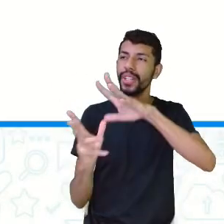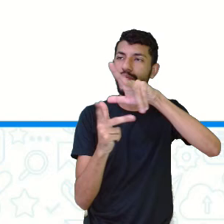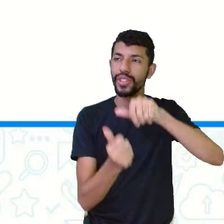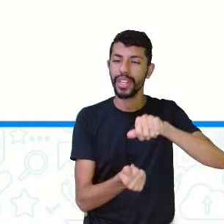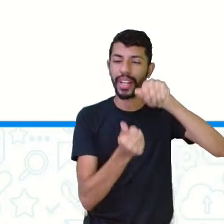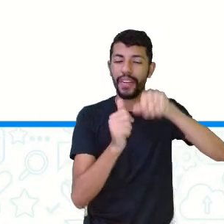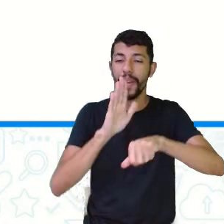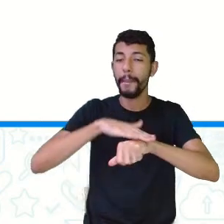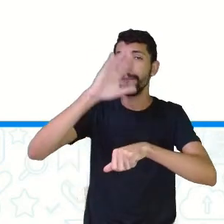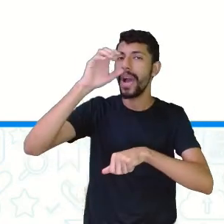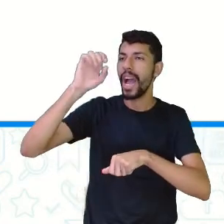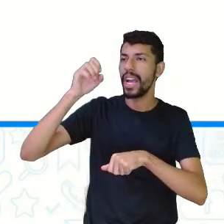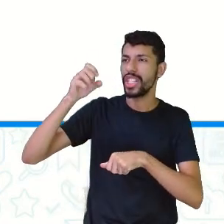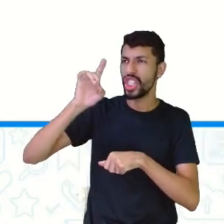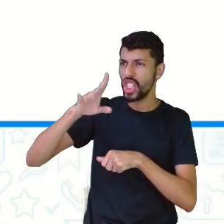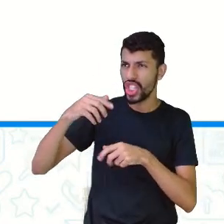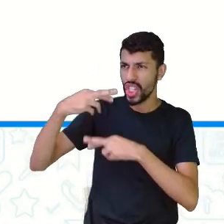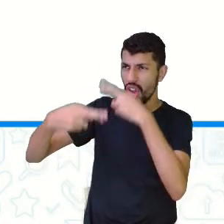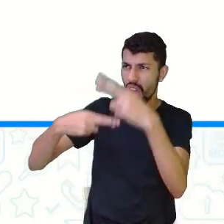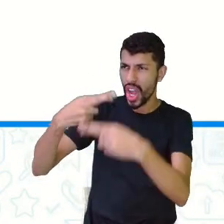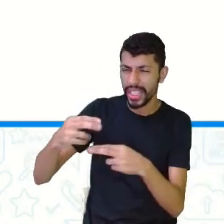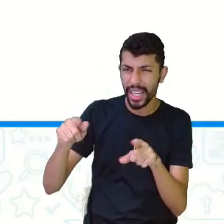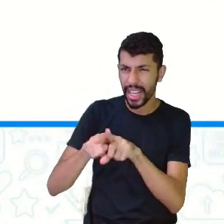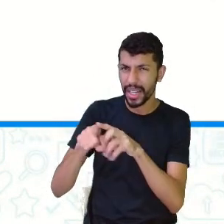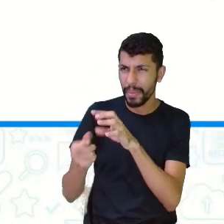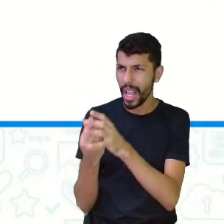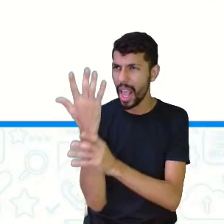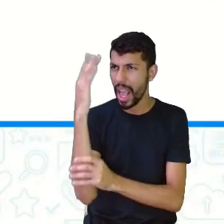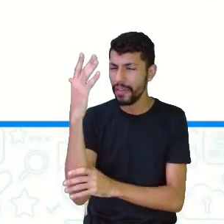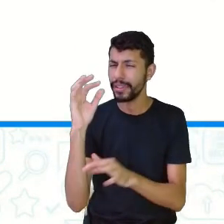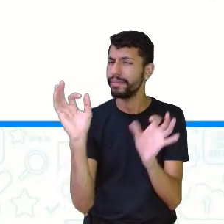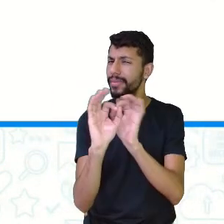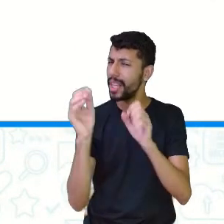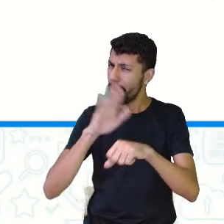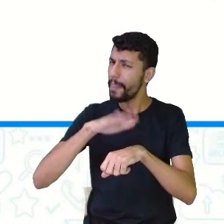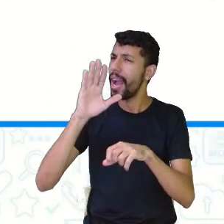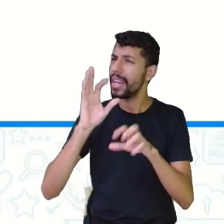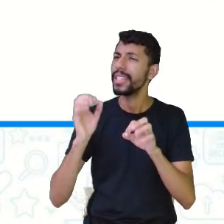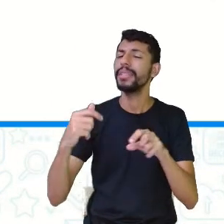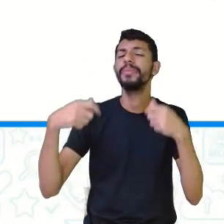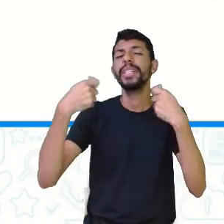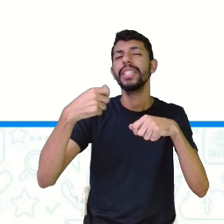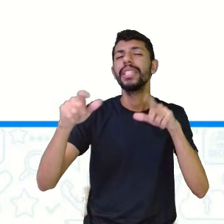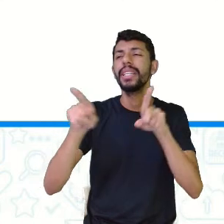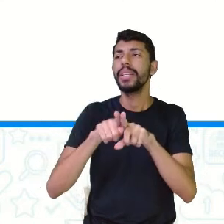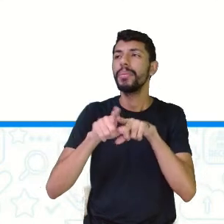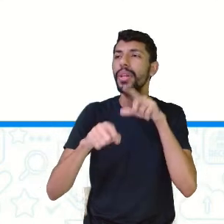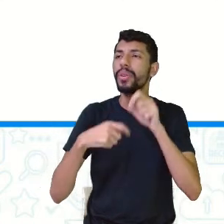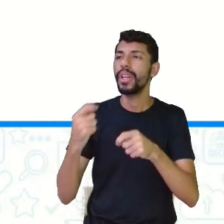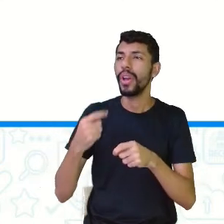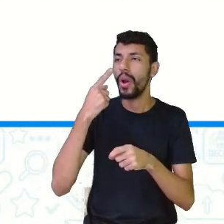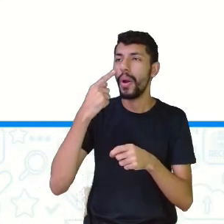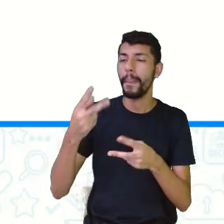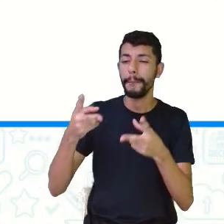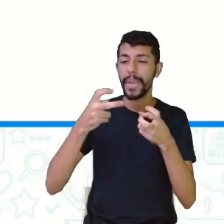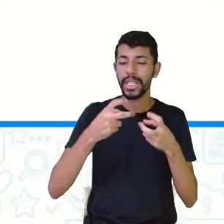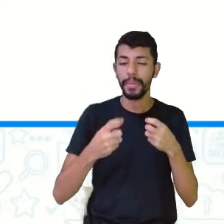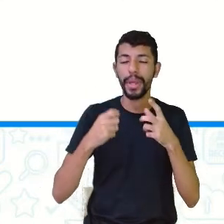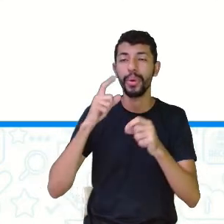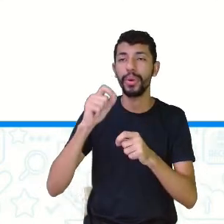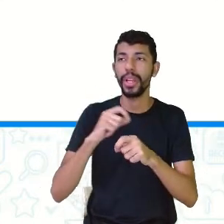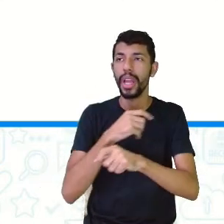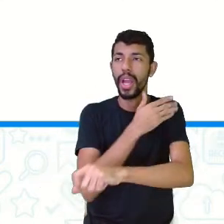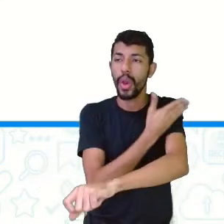muito além da reciclagem do plantio de árvores. Tem mais. É preciso rever hábitos do dia a dia, desde o